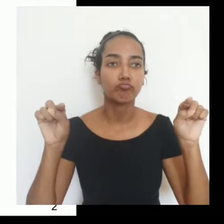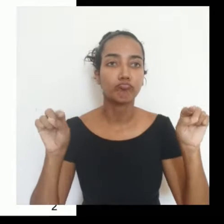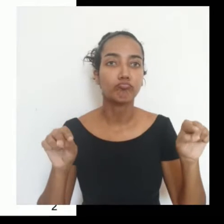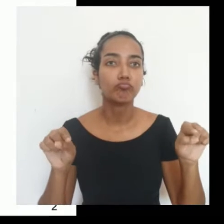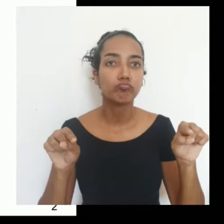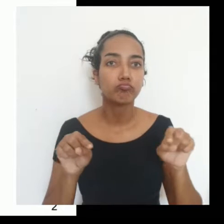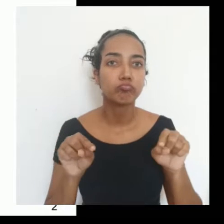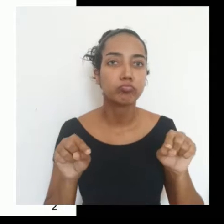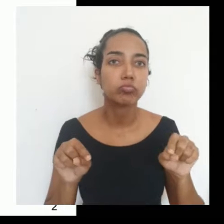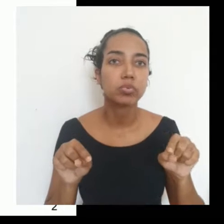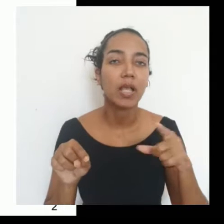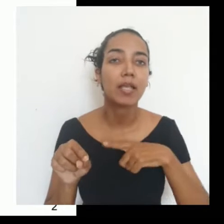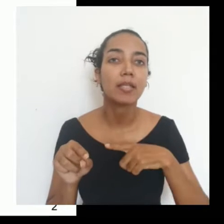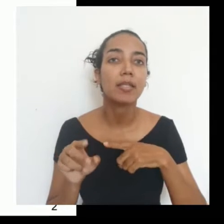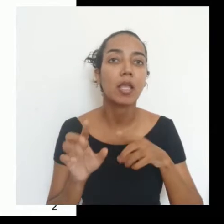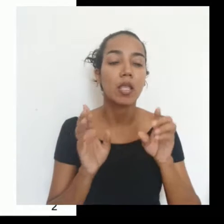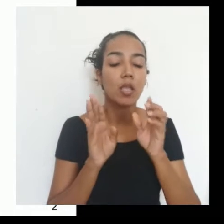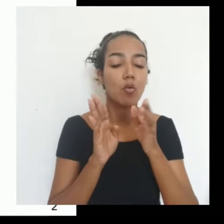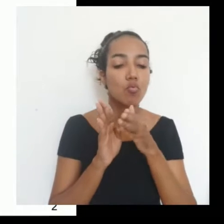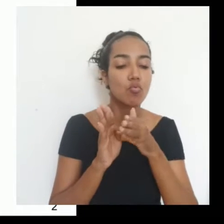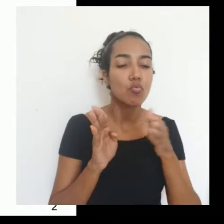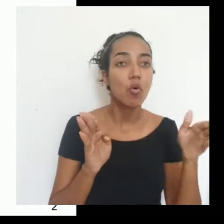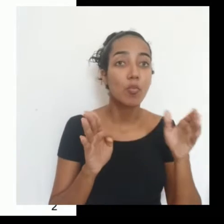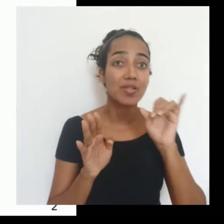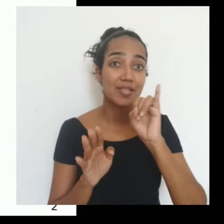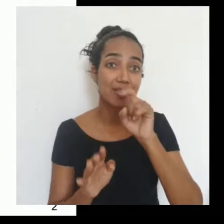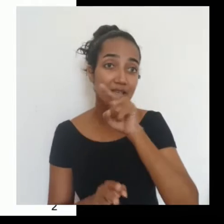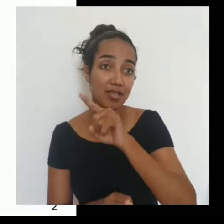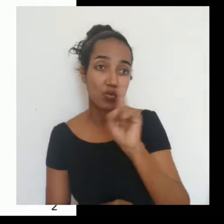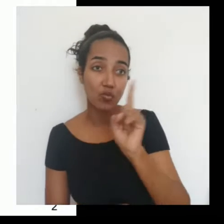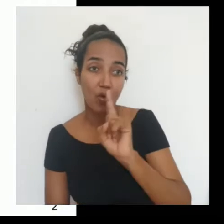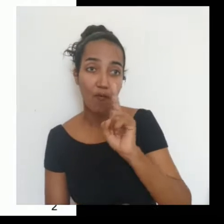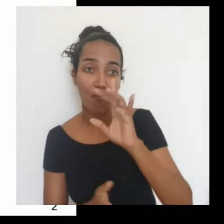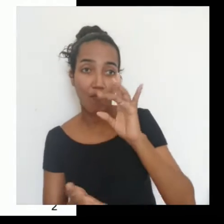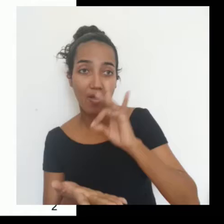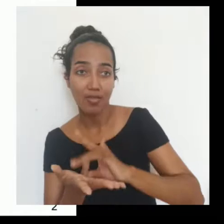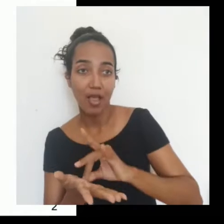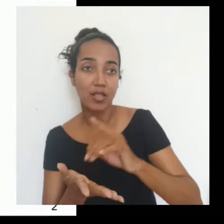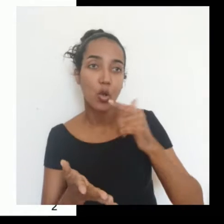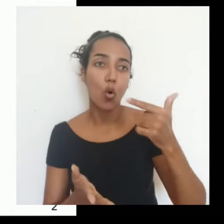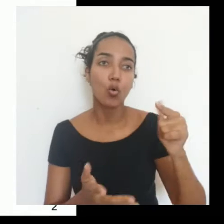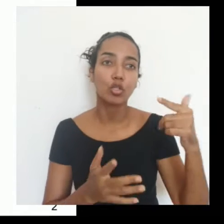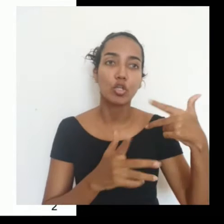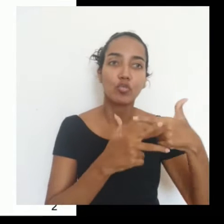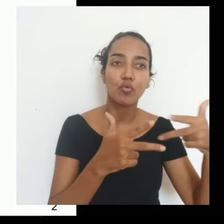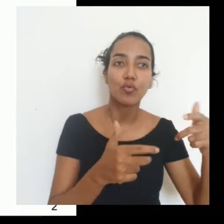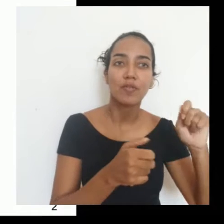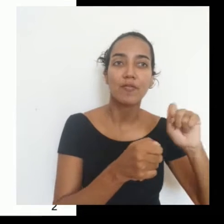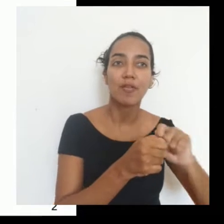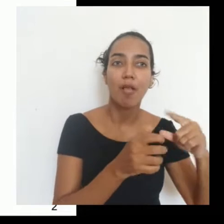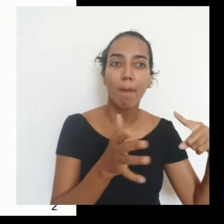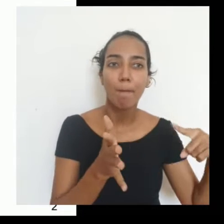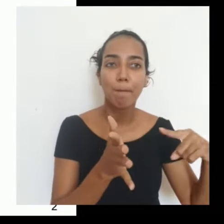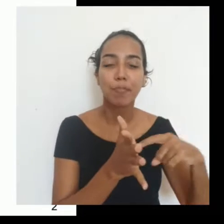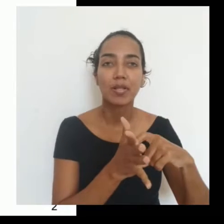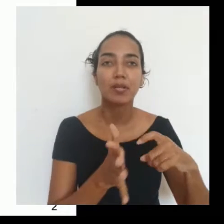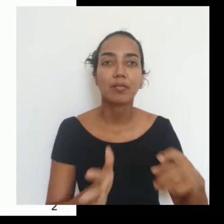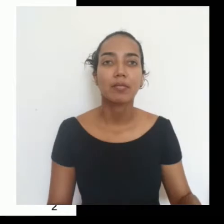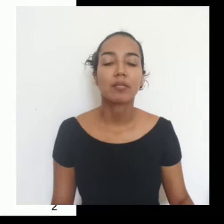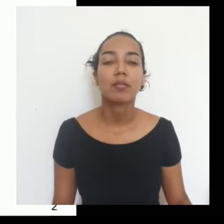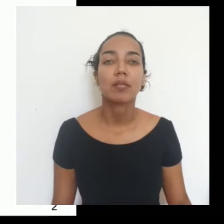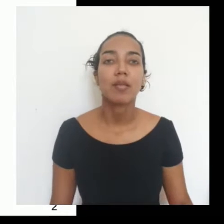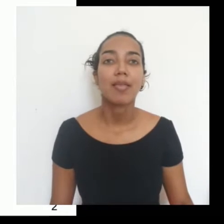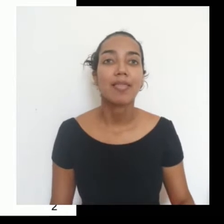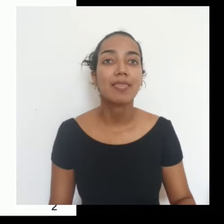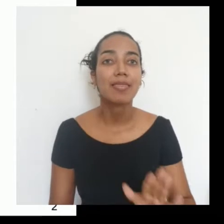Se não, se esse if não for verdade, outros comandos serão executados. Nada impede que você encadeie ifs e elses.